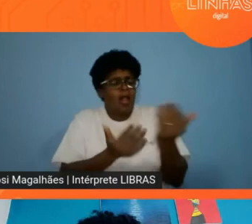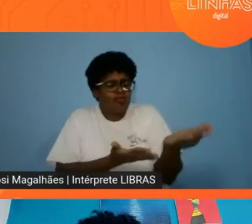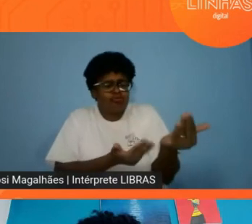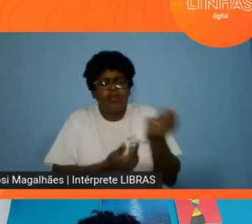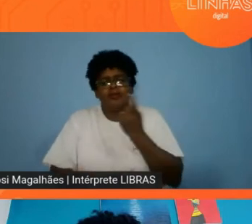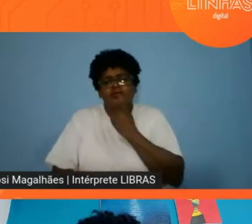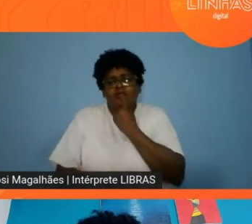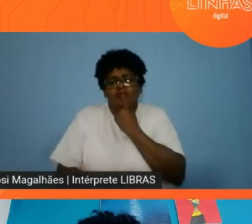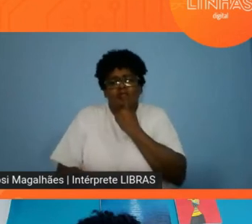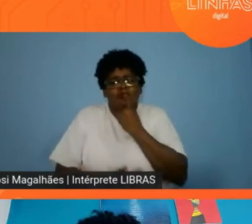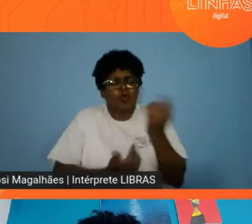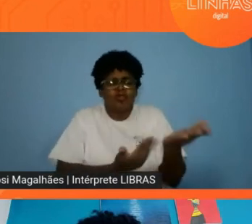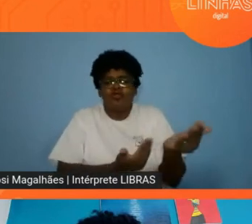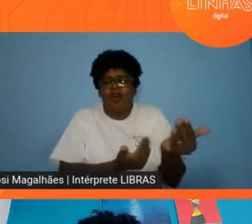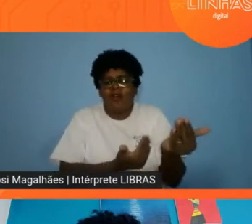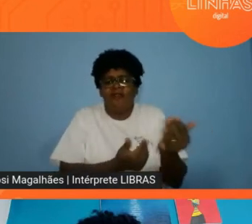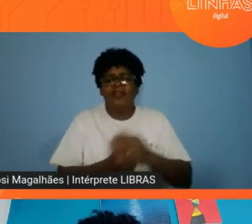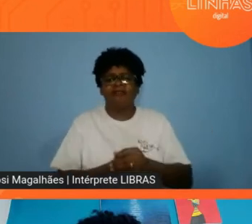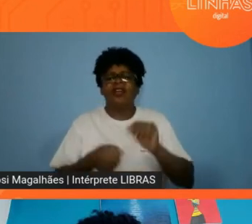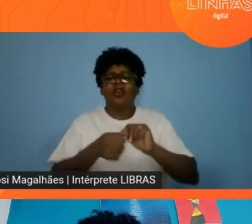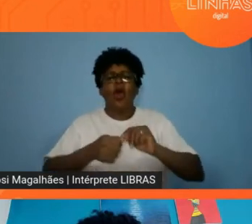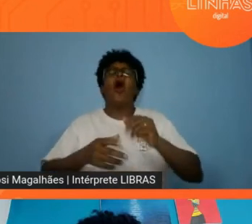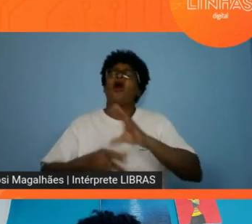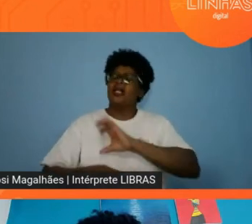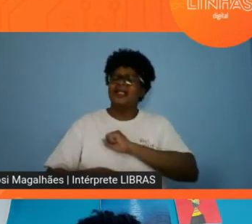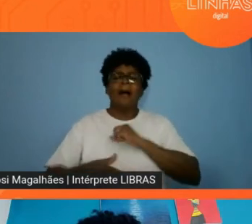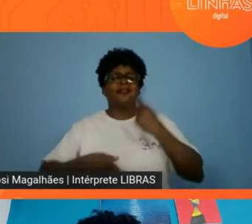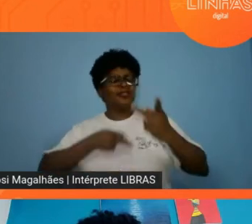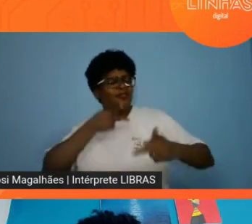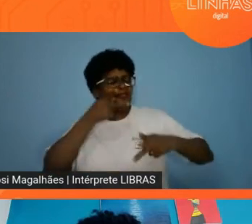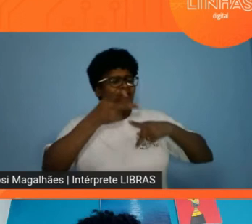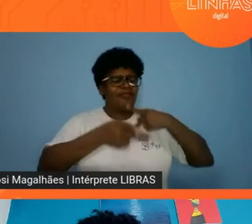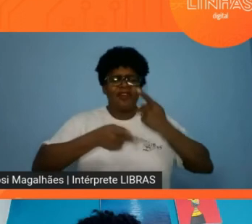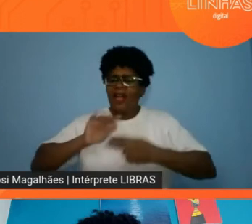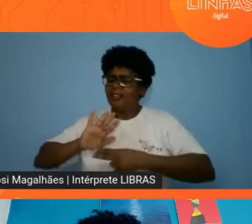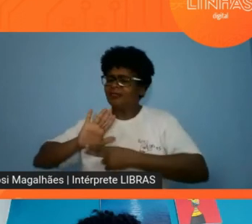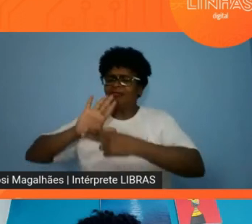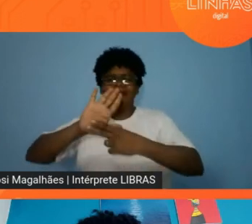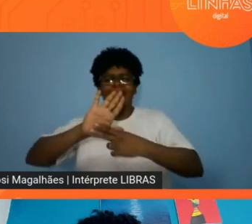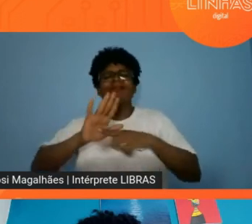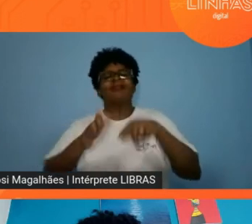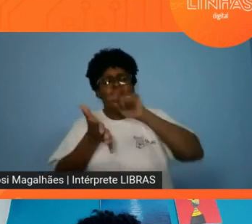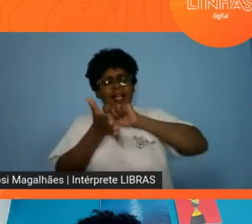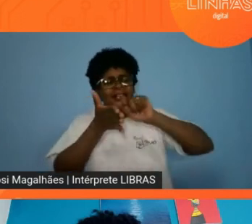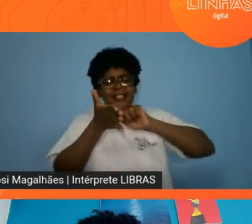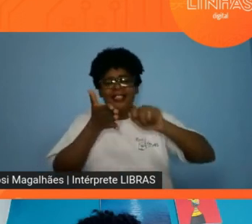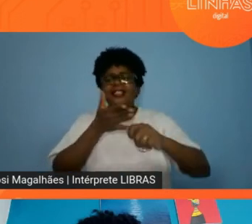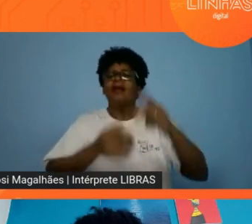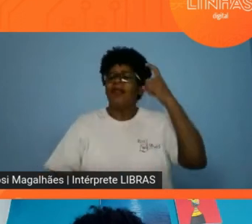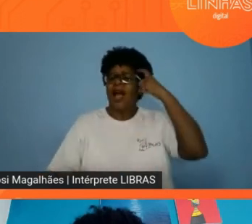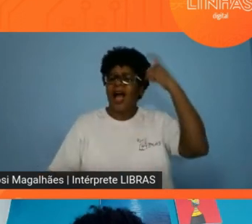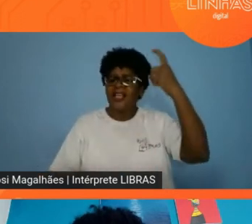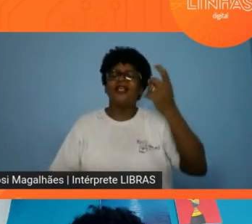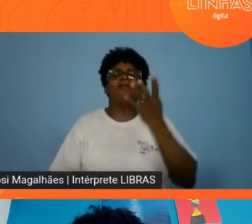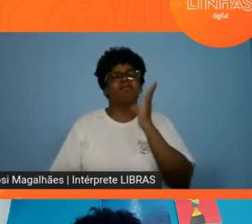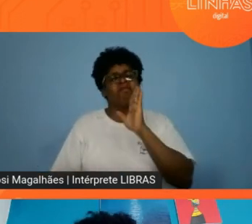muito de expressar através da escrita. Acho que isso tem muito a ver também